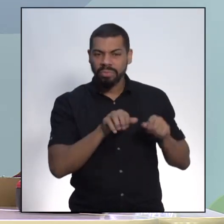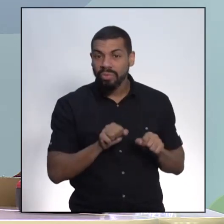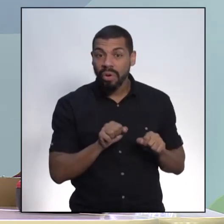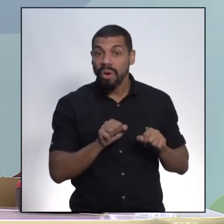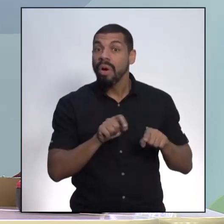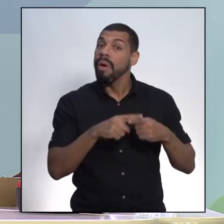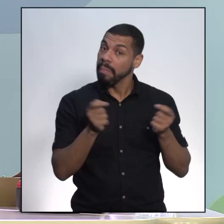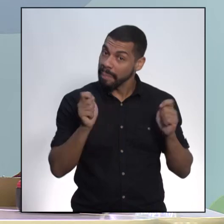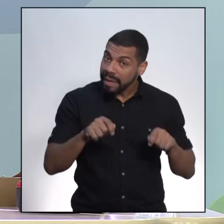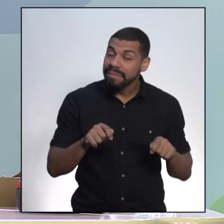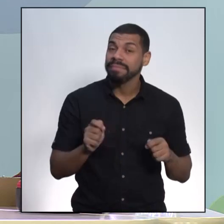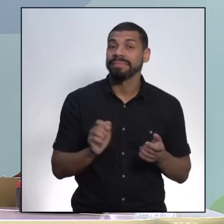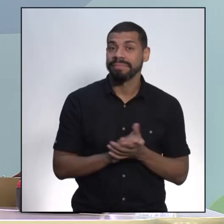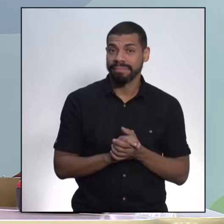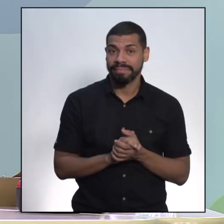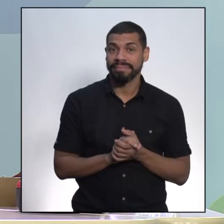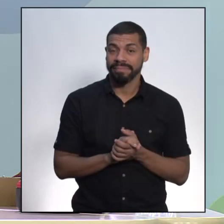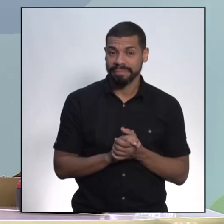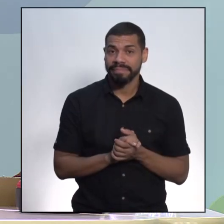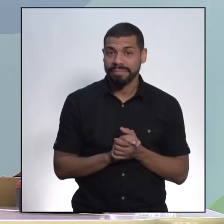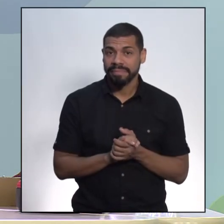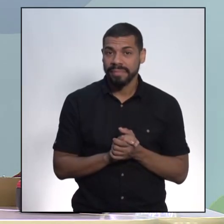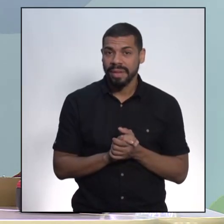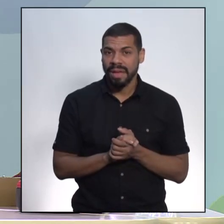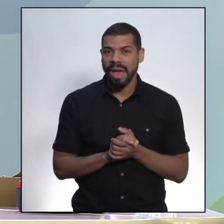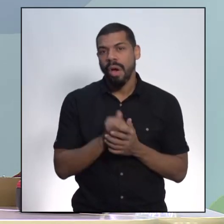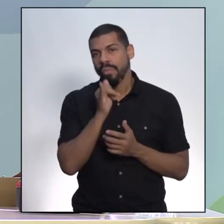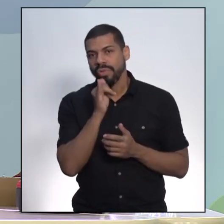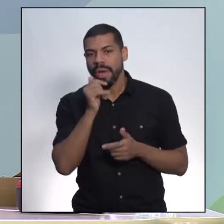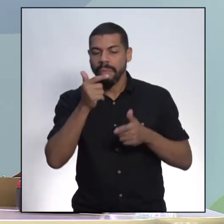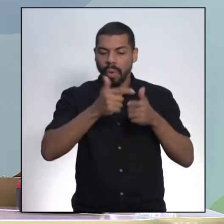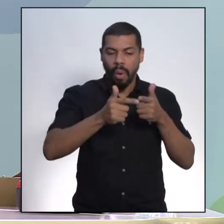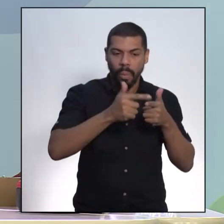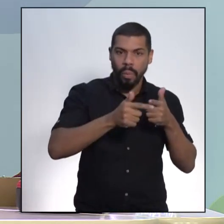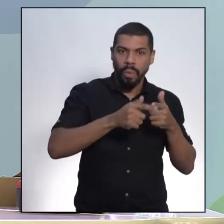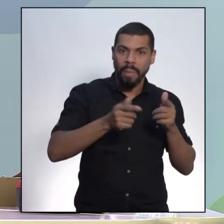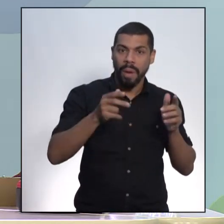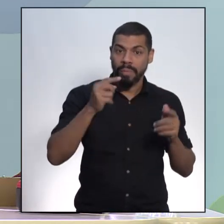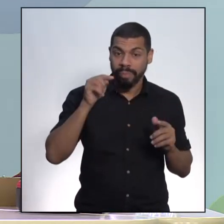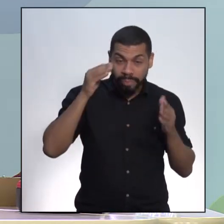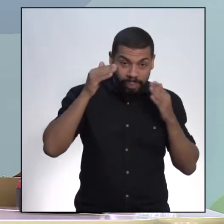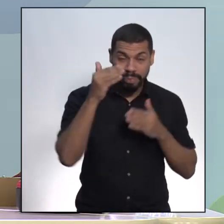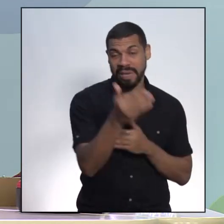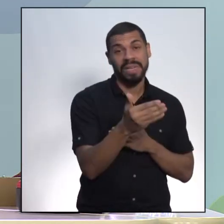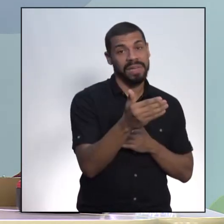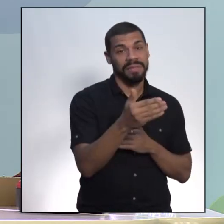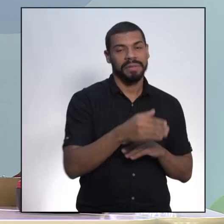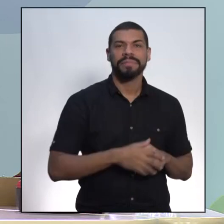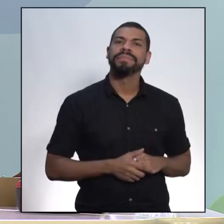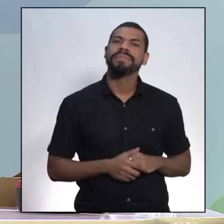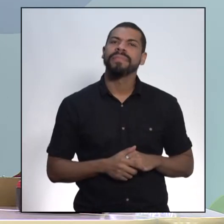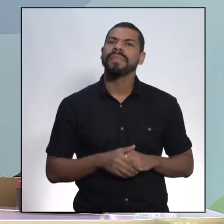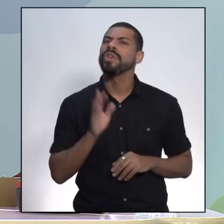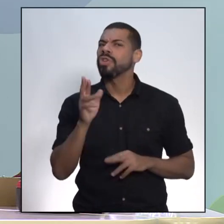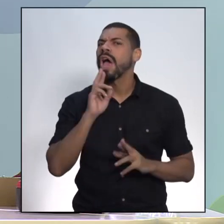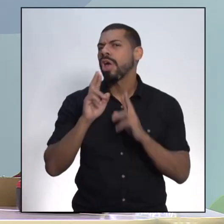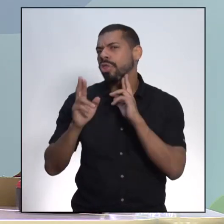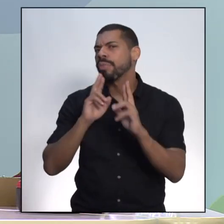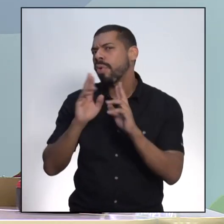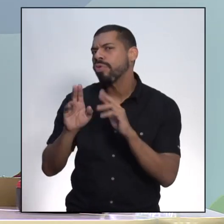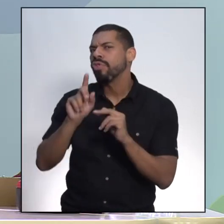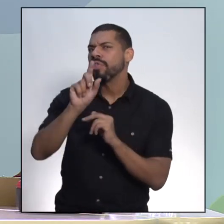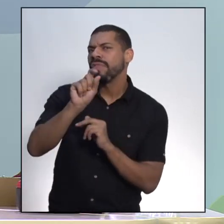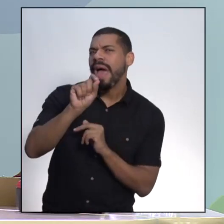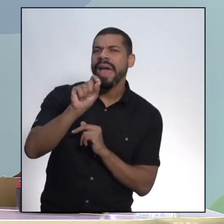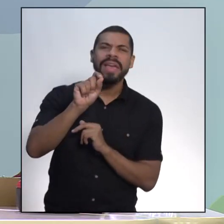mas isso sim afeta de uma forma, para alguns diretamente e para outros indiretamente. Então, alguém respondeu, Liliane, se são 10